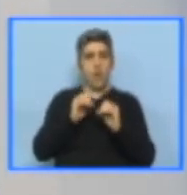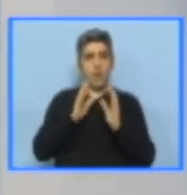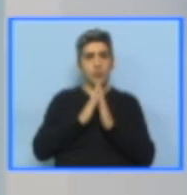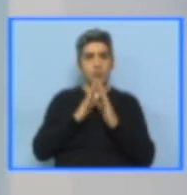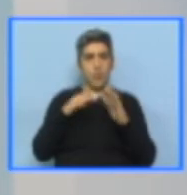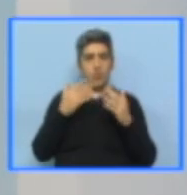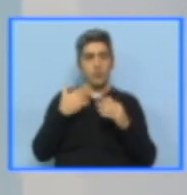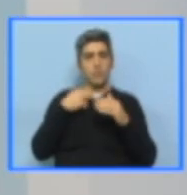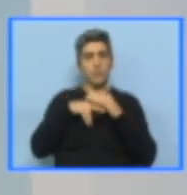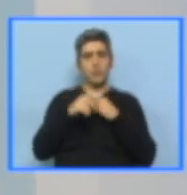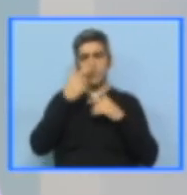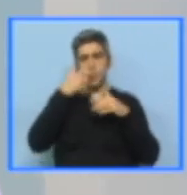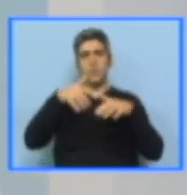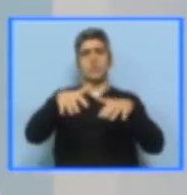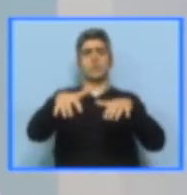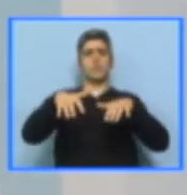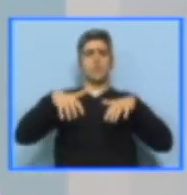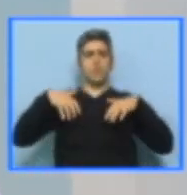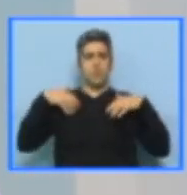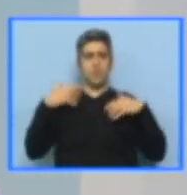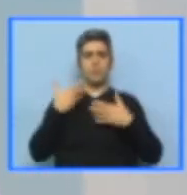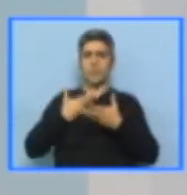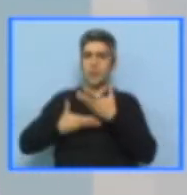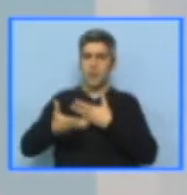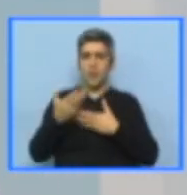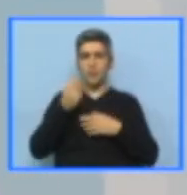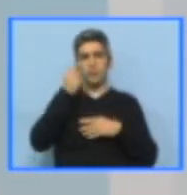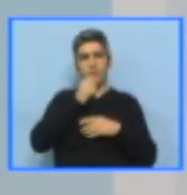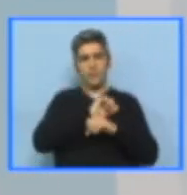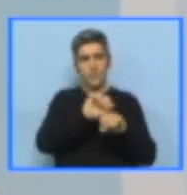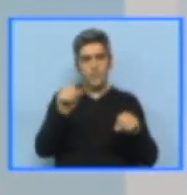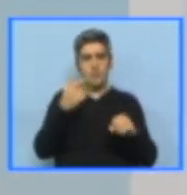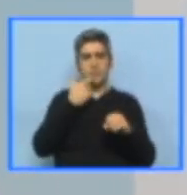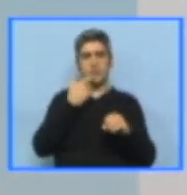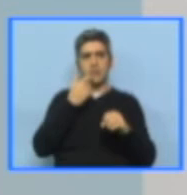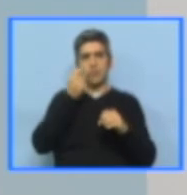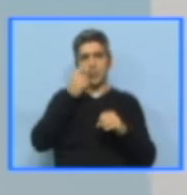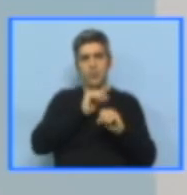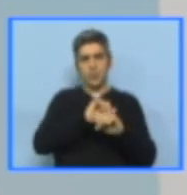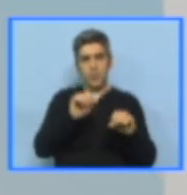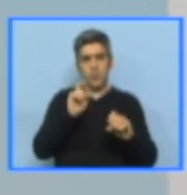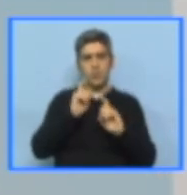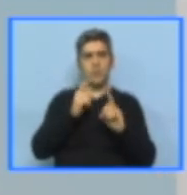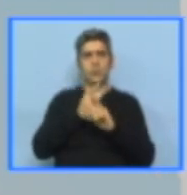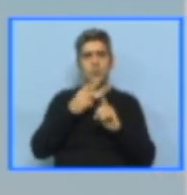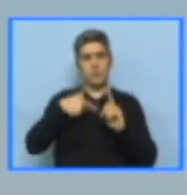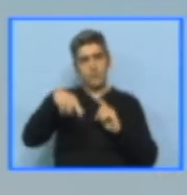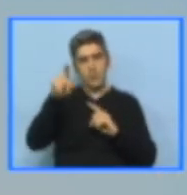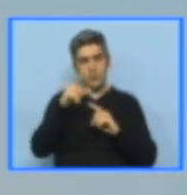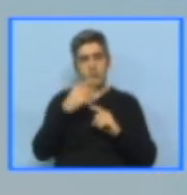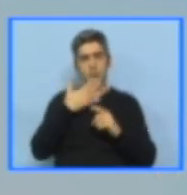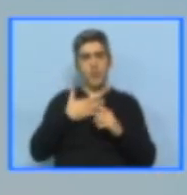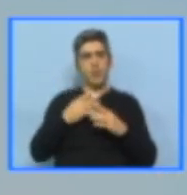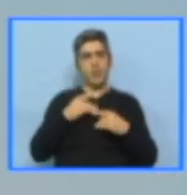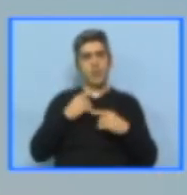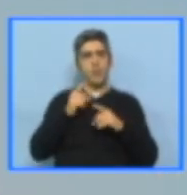presença de tantas pessoas e partilhar com elas as histórias delas e perceber as histórias delas e o que as levava a ir lá foi bastante tocante,